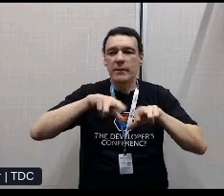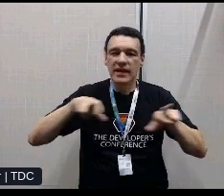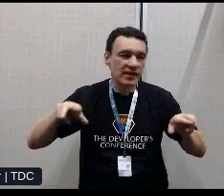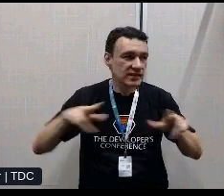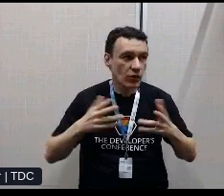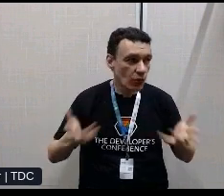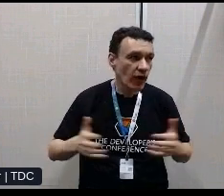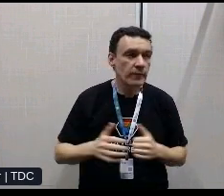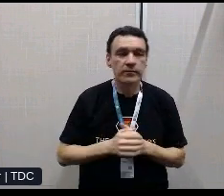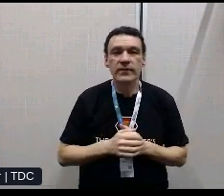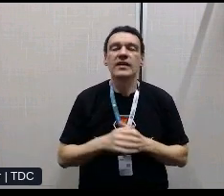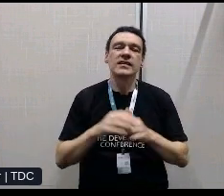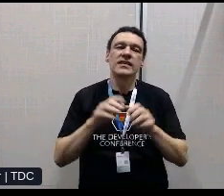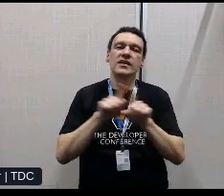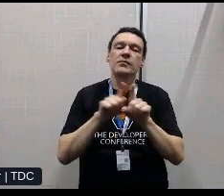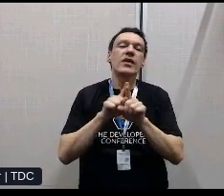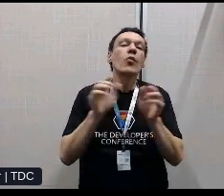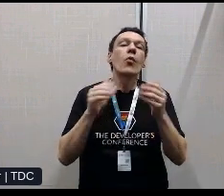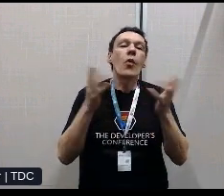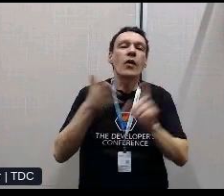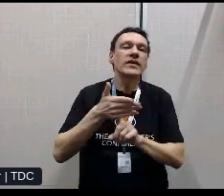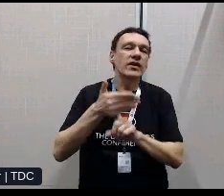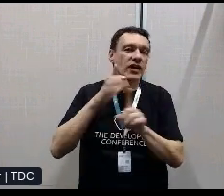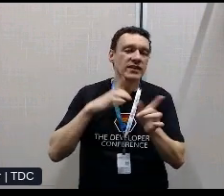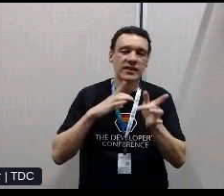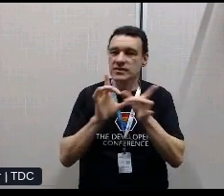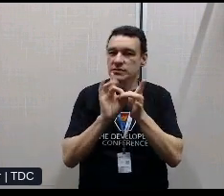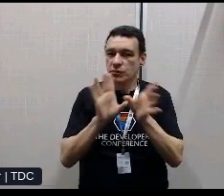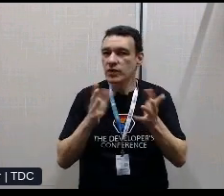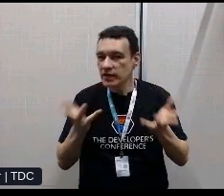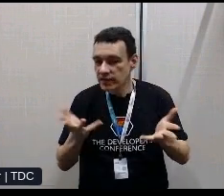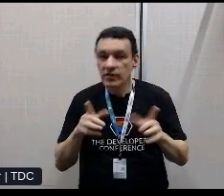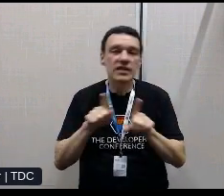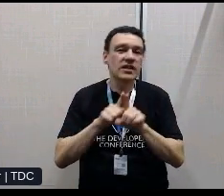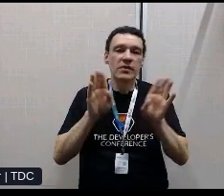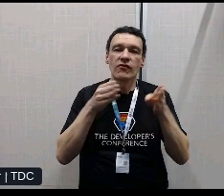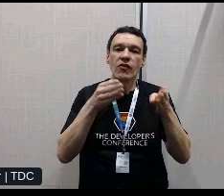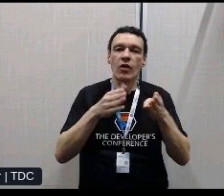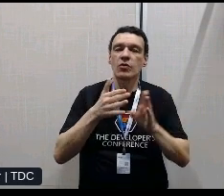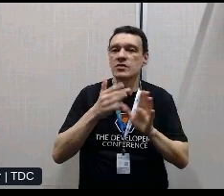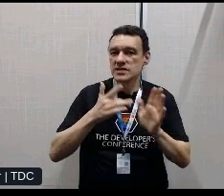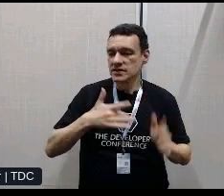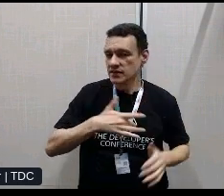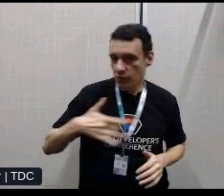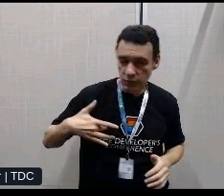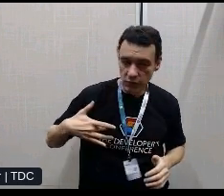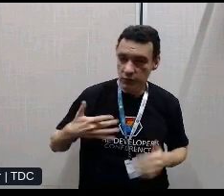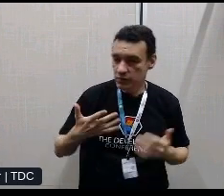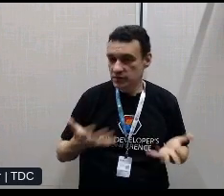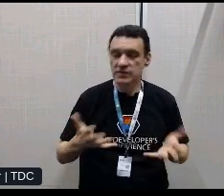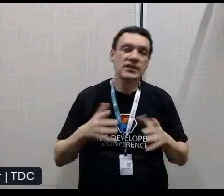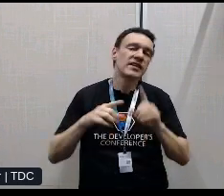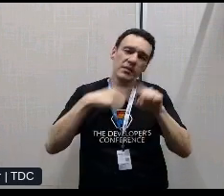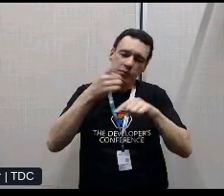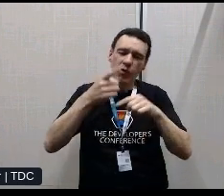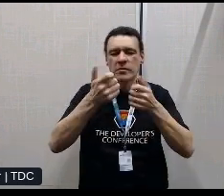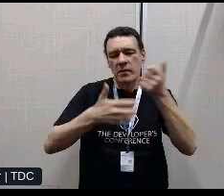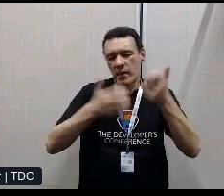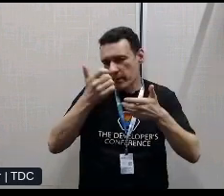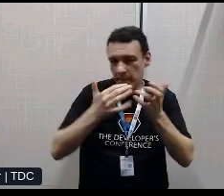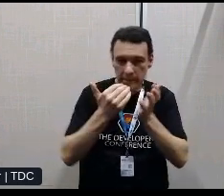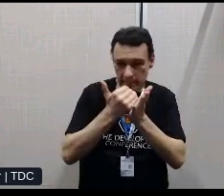tecnologias estão disponíveis, também focar um pouco na saúde e depois caminharemos para considerações finais e